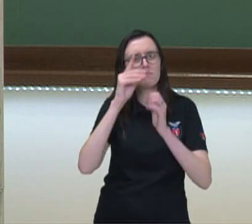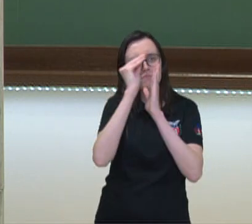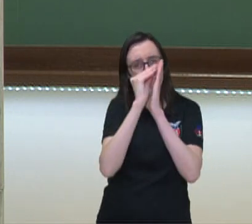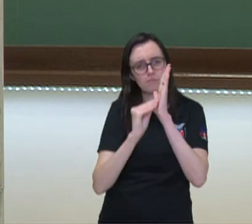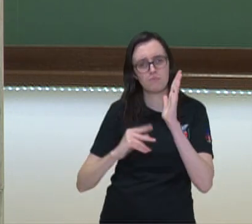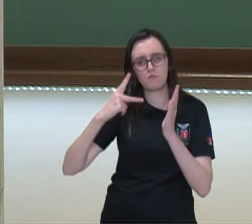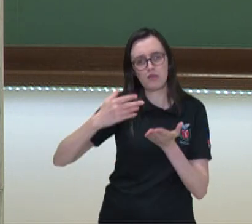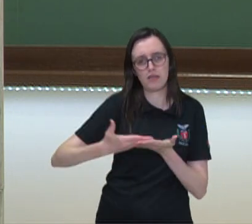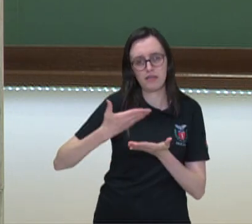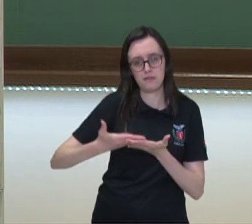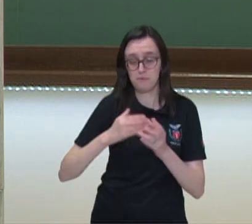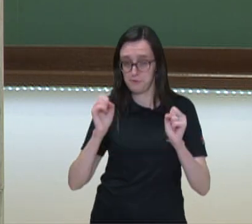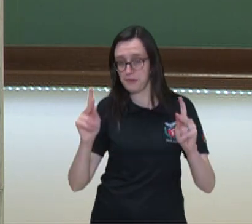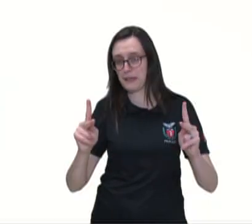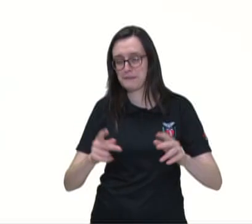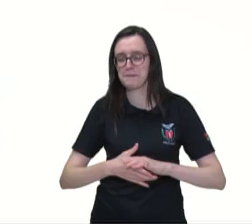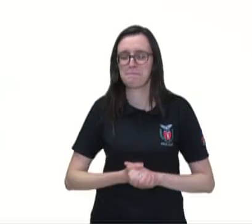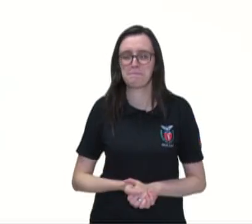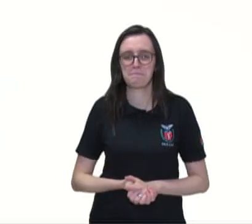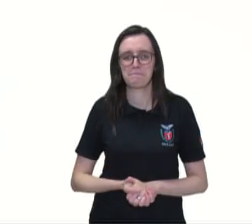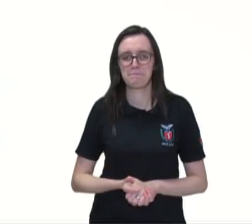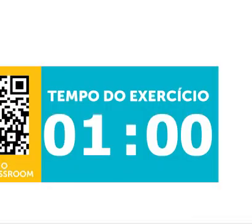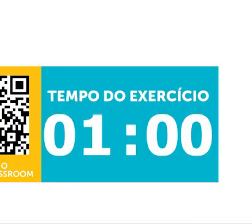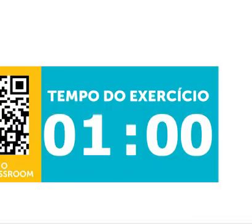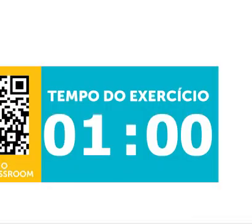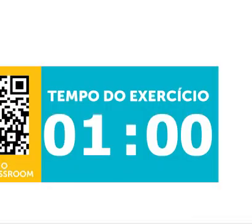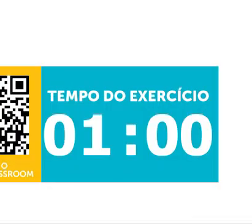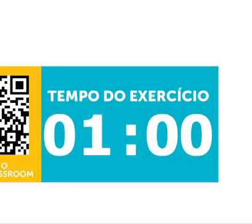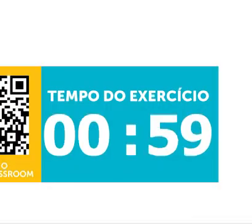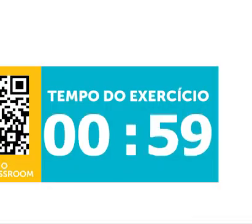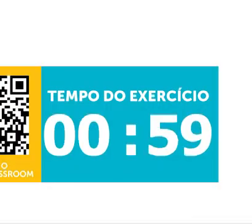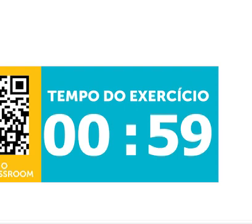coisas no seu caderno. Tá bom?